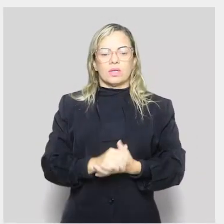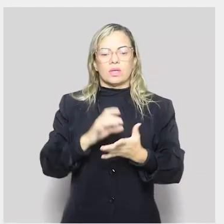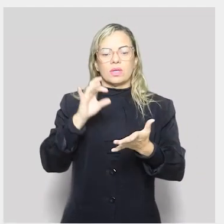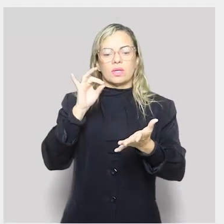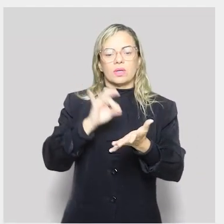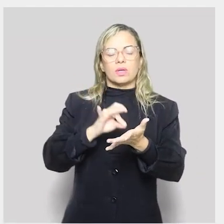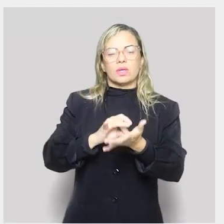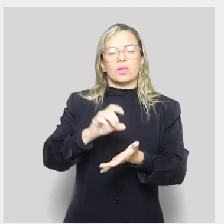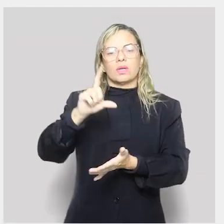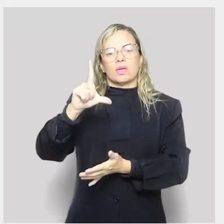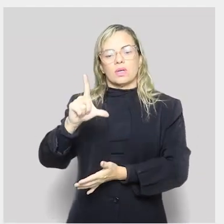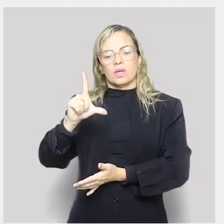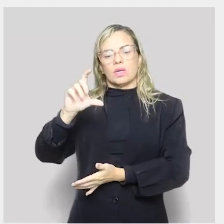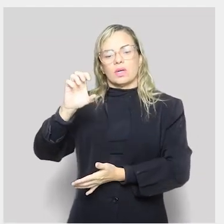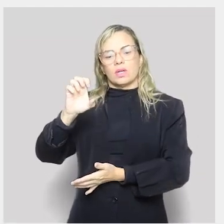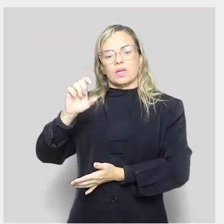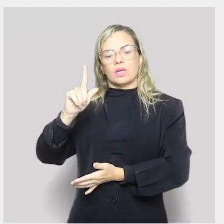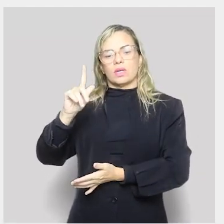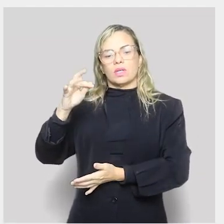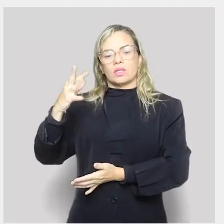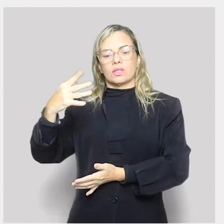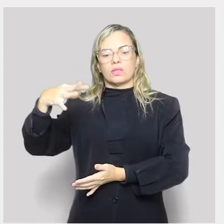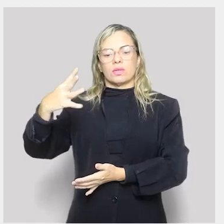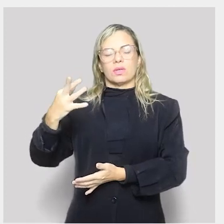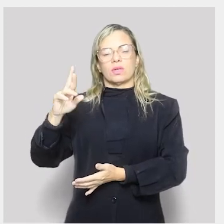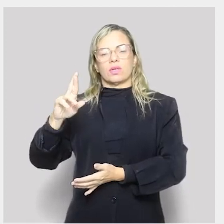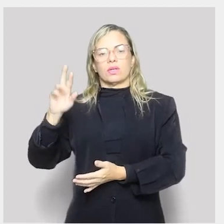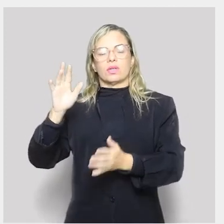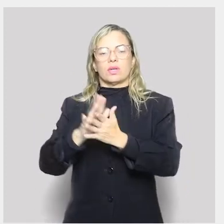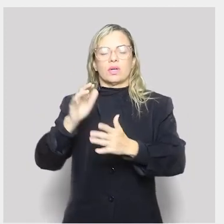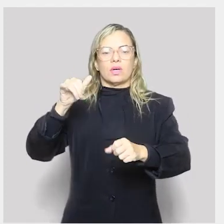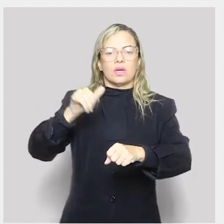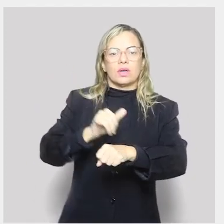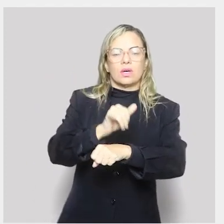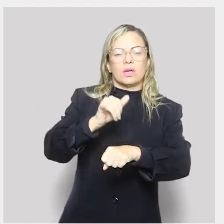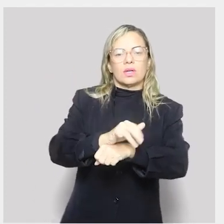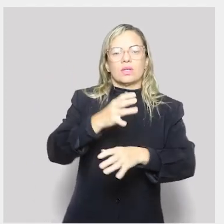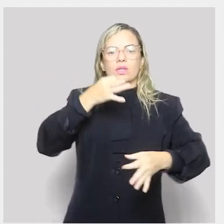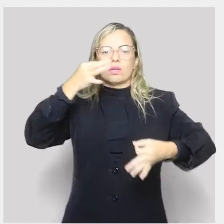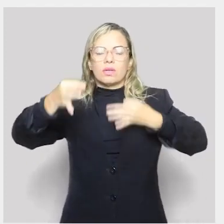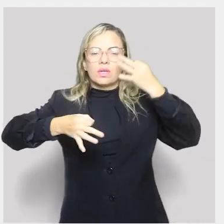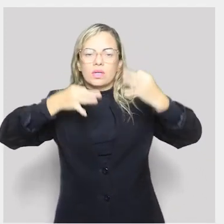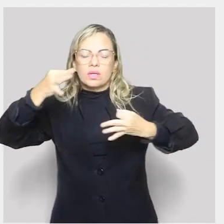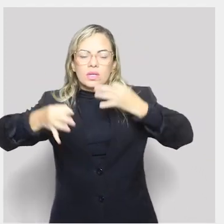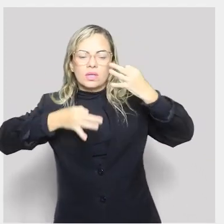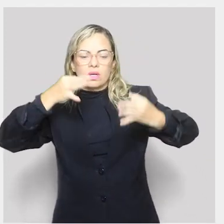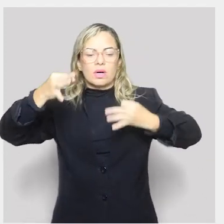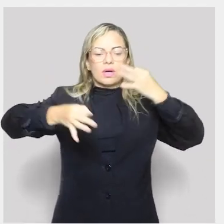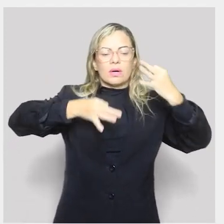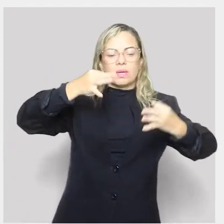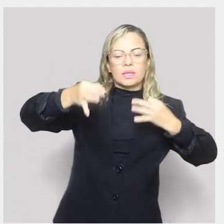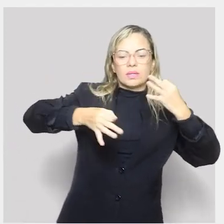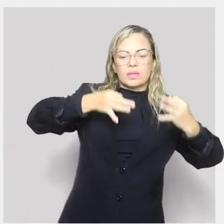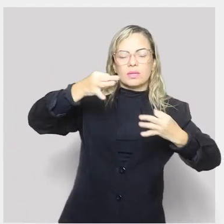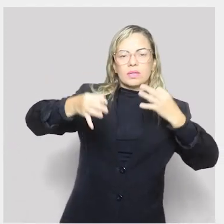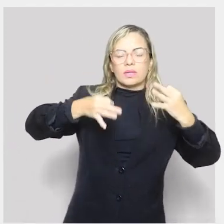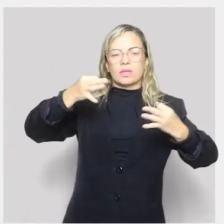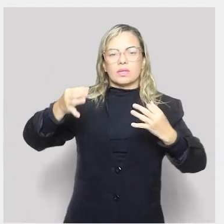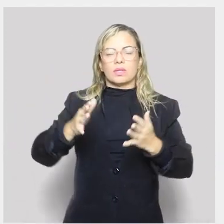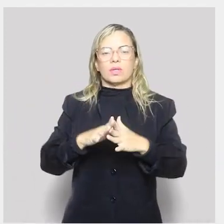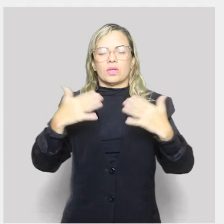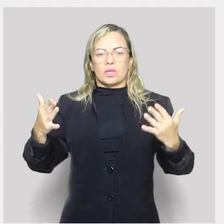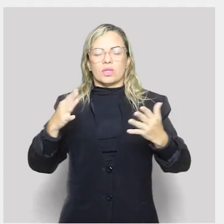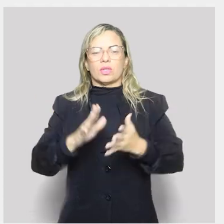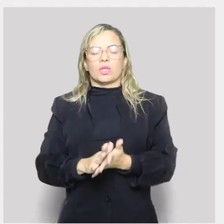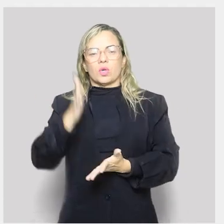aspectos dentro do seu argumento vão sendo levantados e a sua argumentação vai crescendo. Você não fica